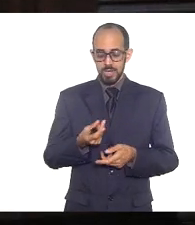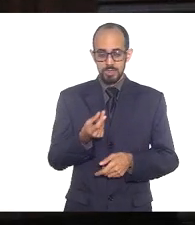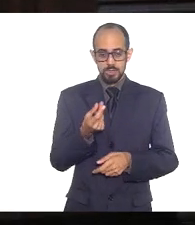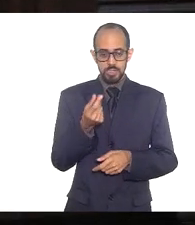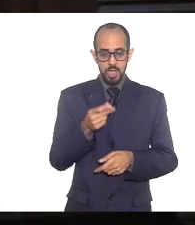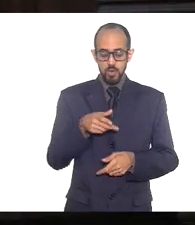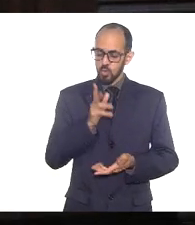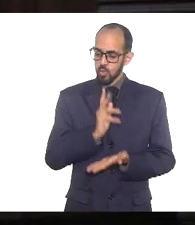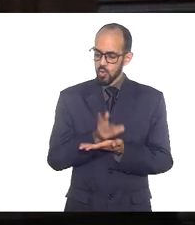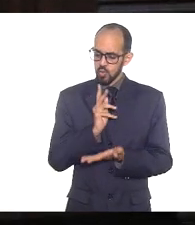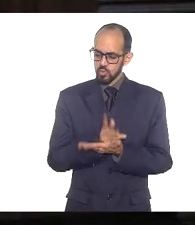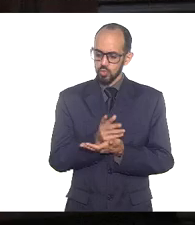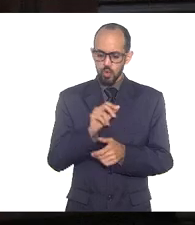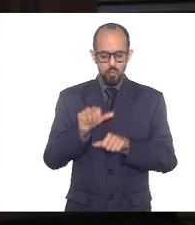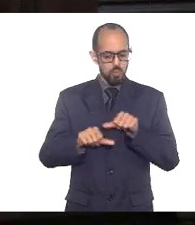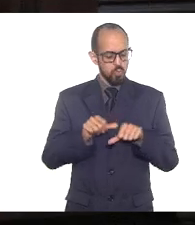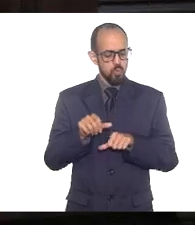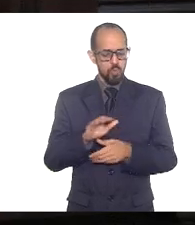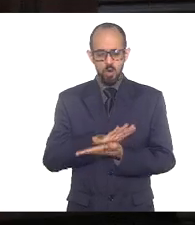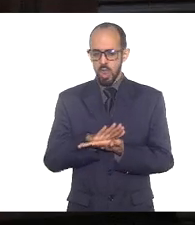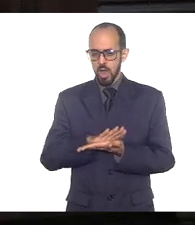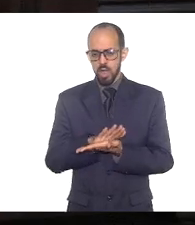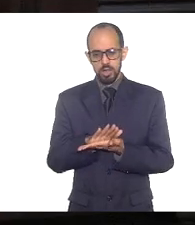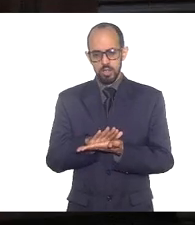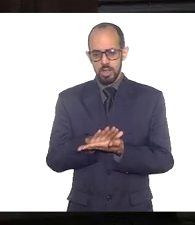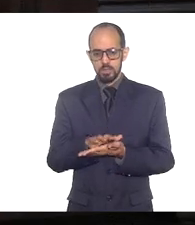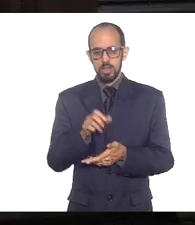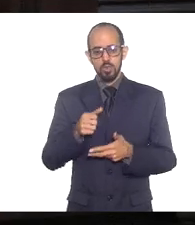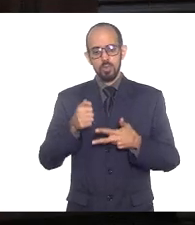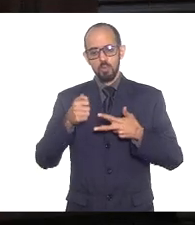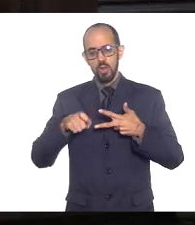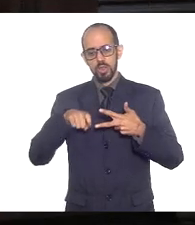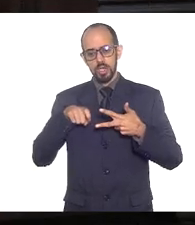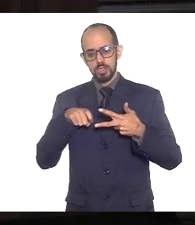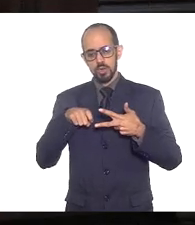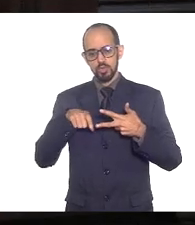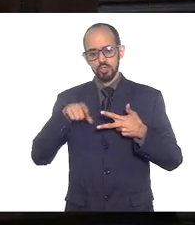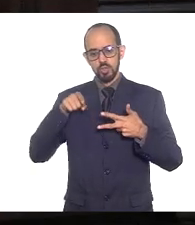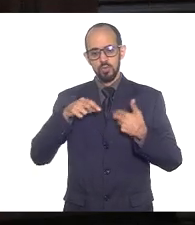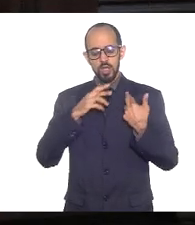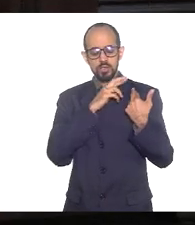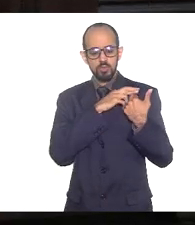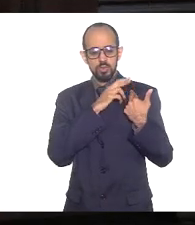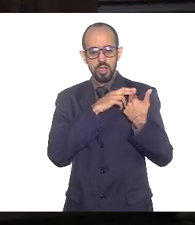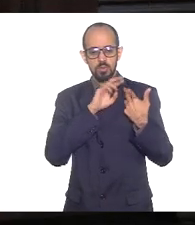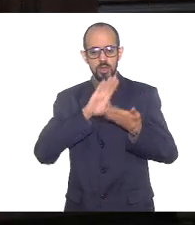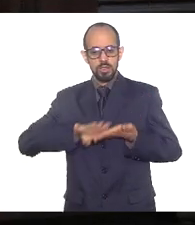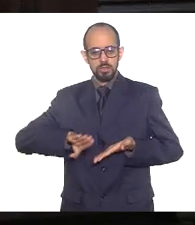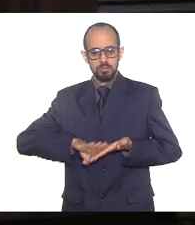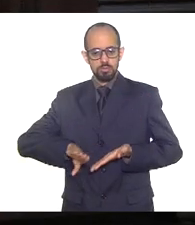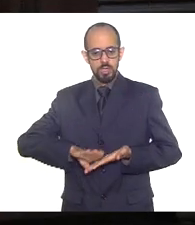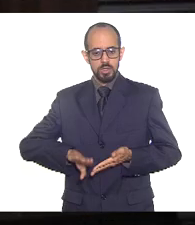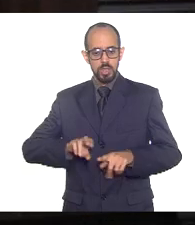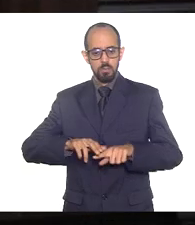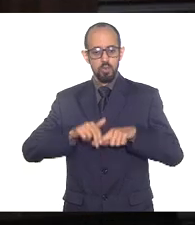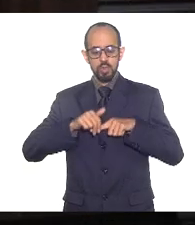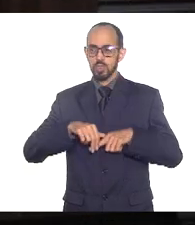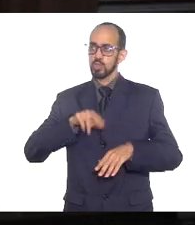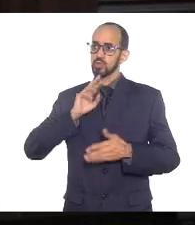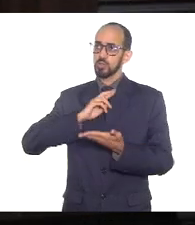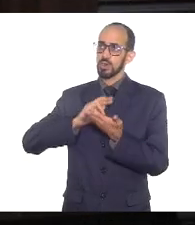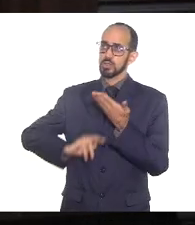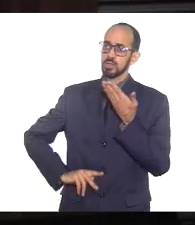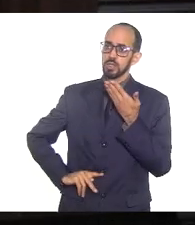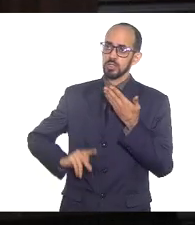inalterado sendo Poder Executivo o responsável pela despesa nesse O que é o presidente